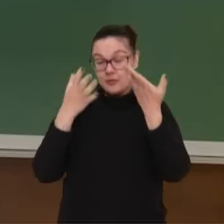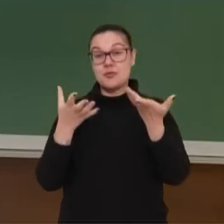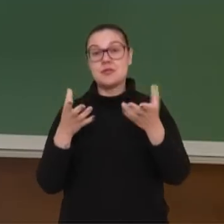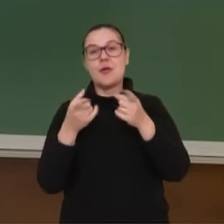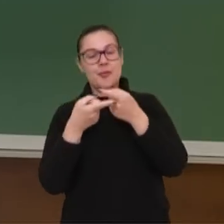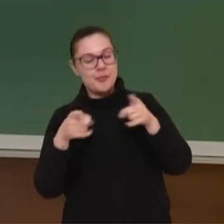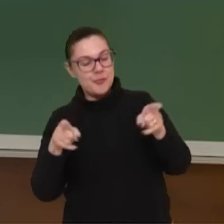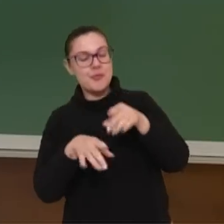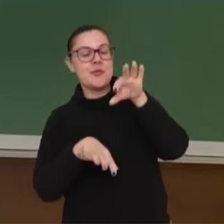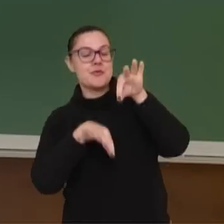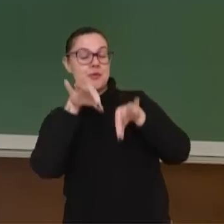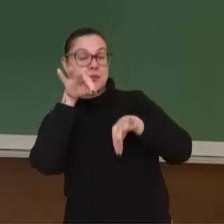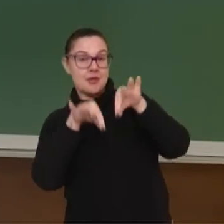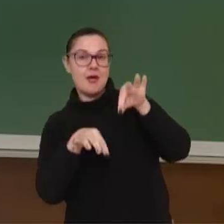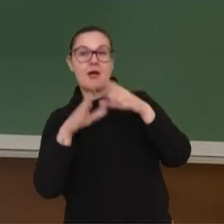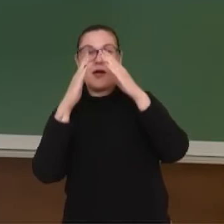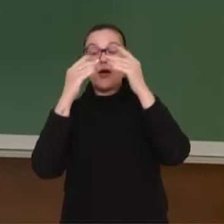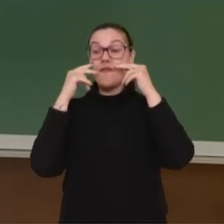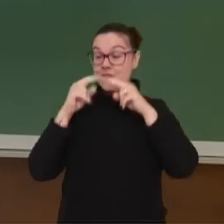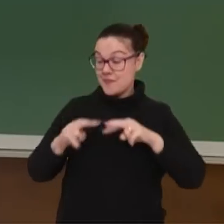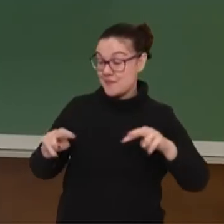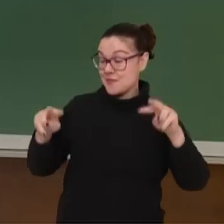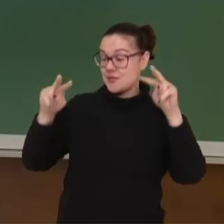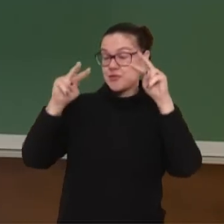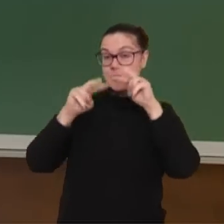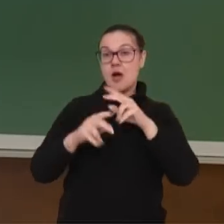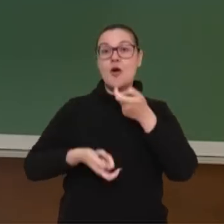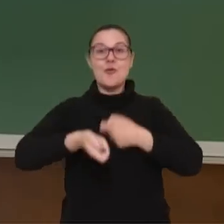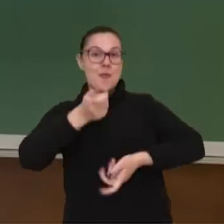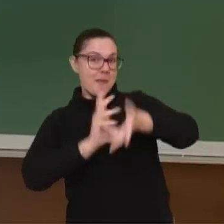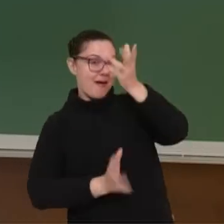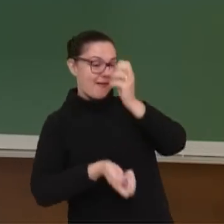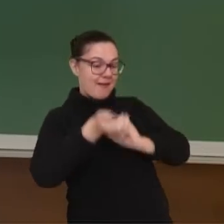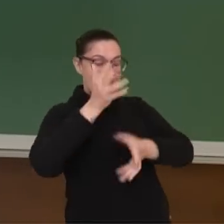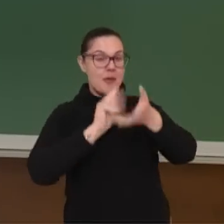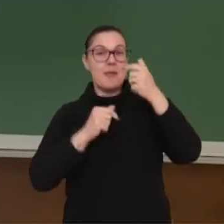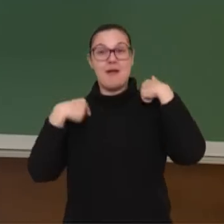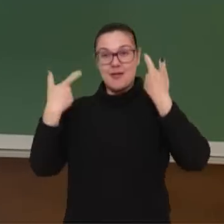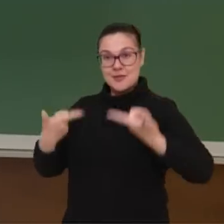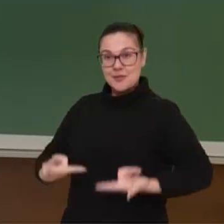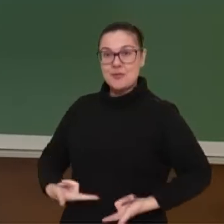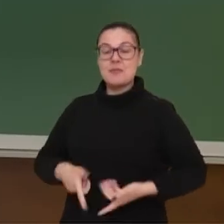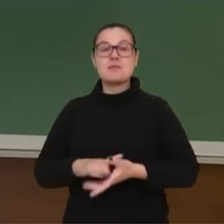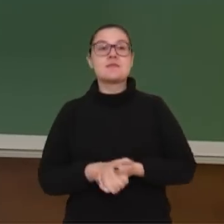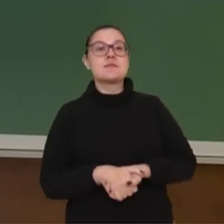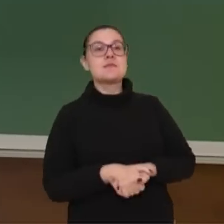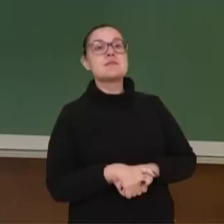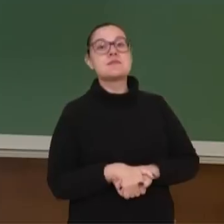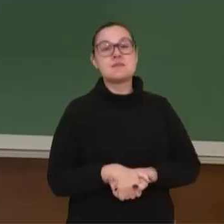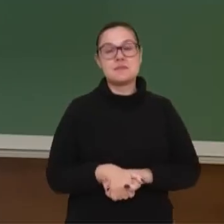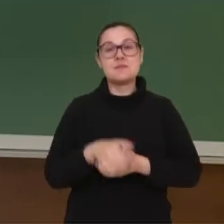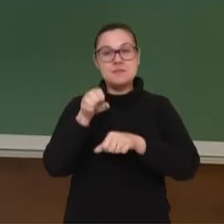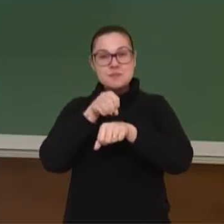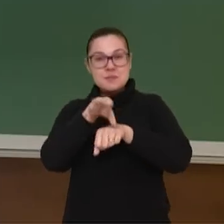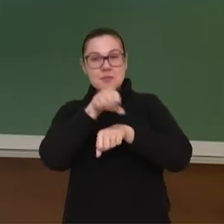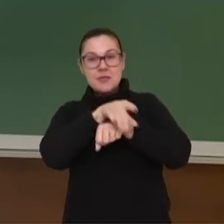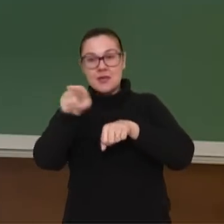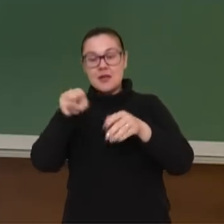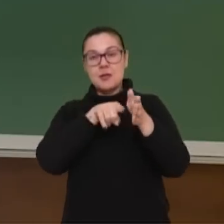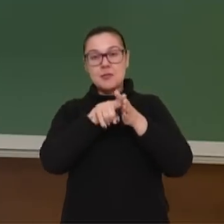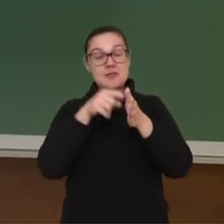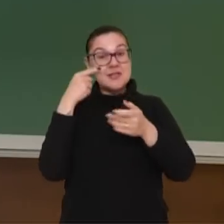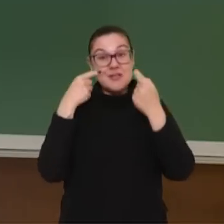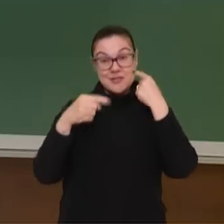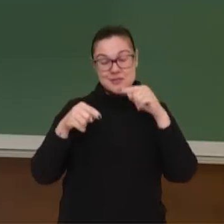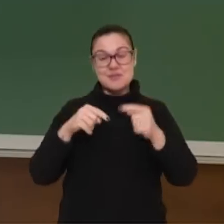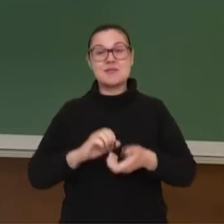a música, o teatro, artes visuais, o malabares, né, artes corporais, né? Então, façam essa pesquisa